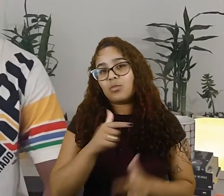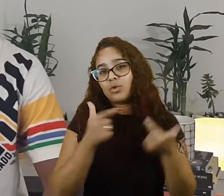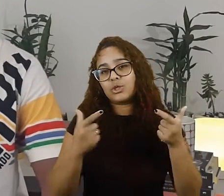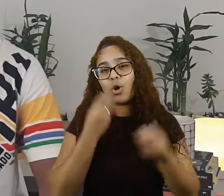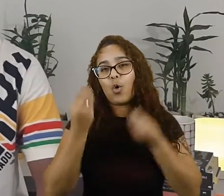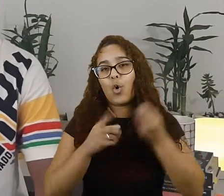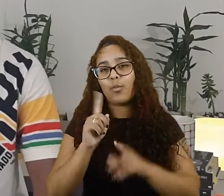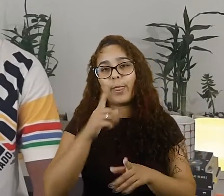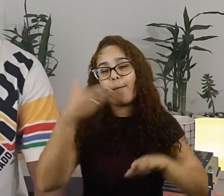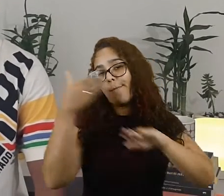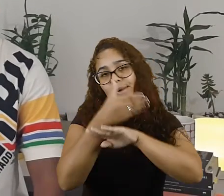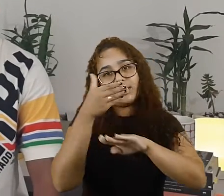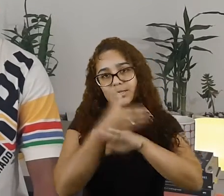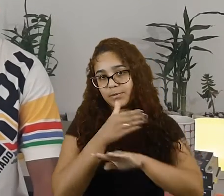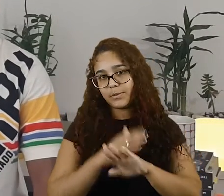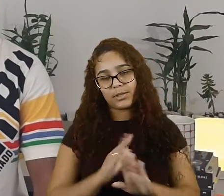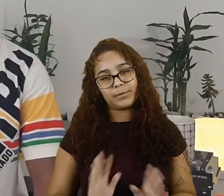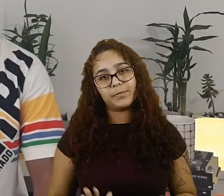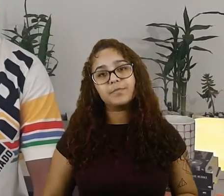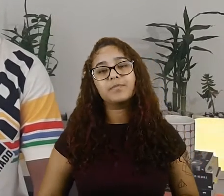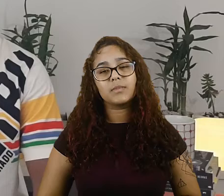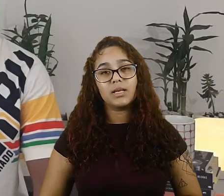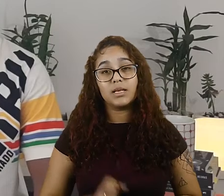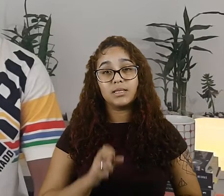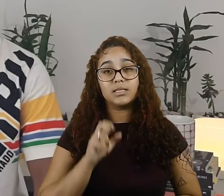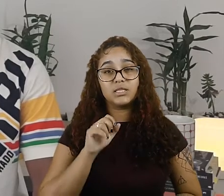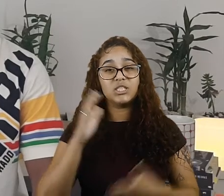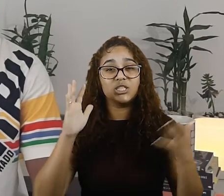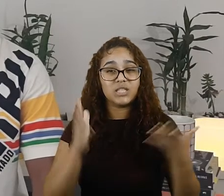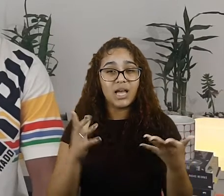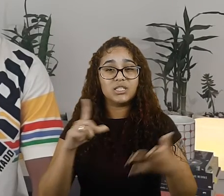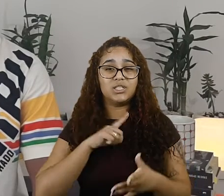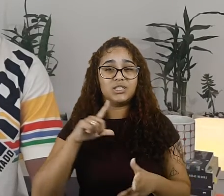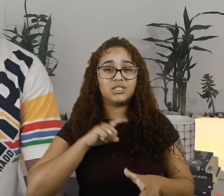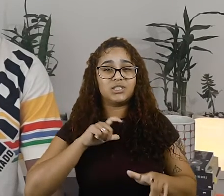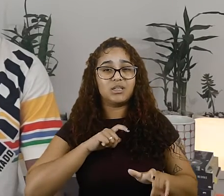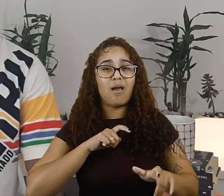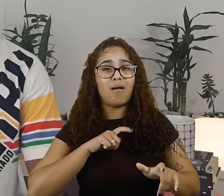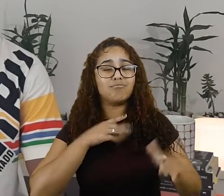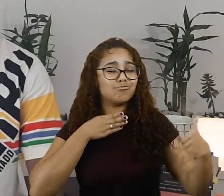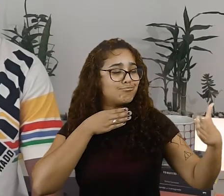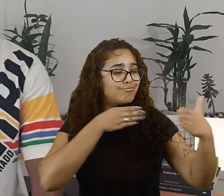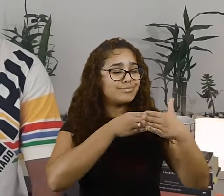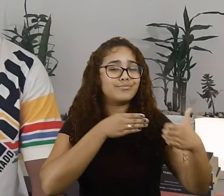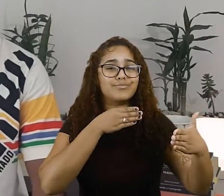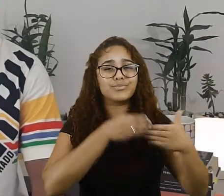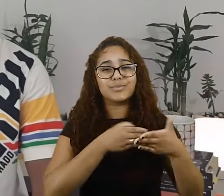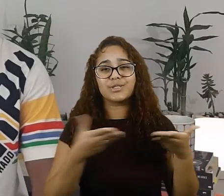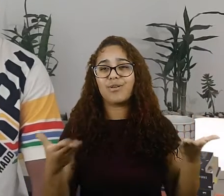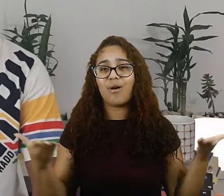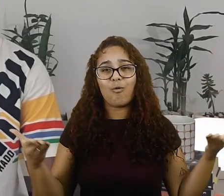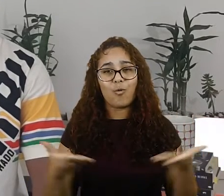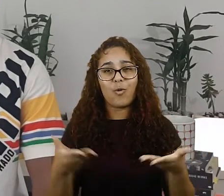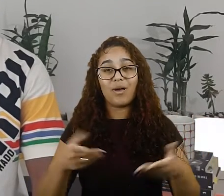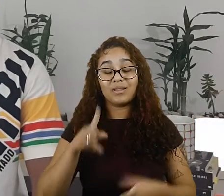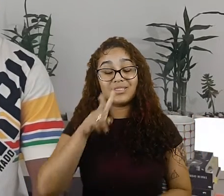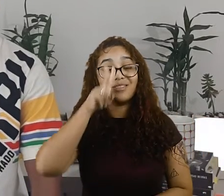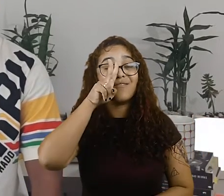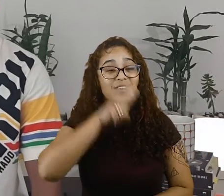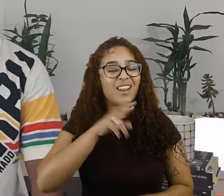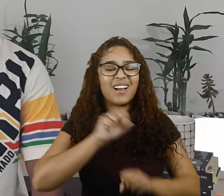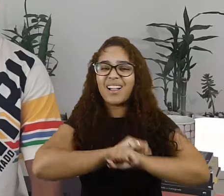das quais era impossível não ver, não se envolver, e se já existiam muitas lacunas, né,